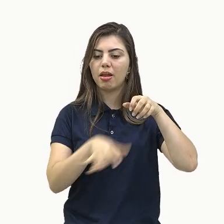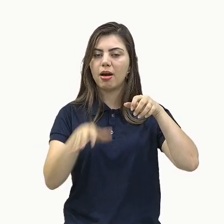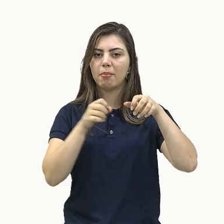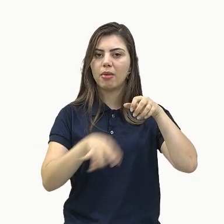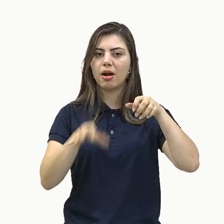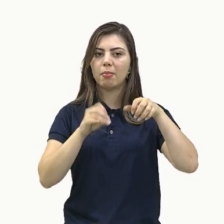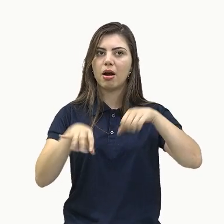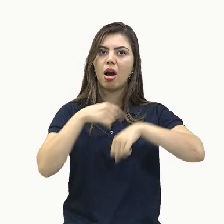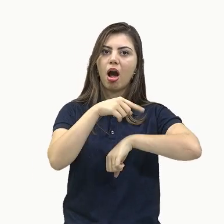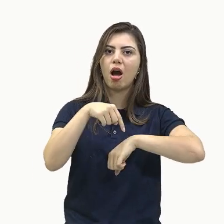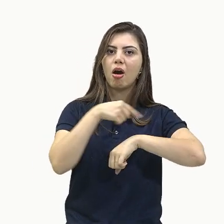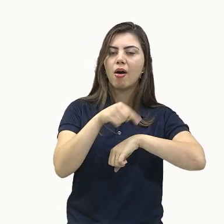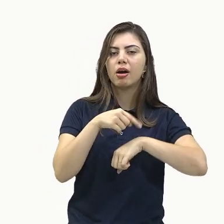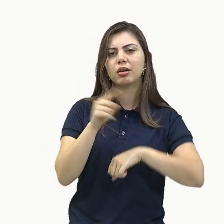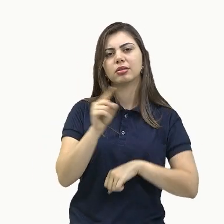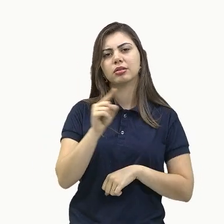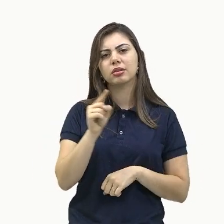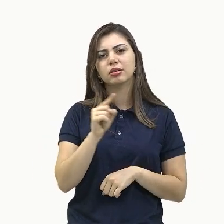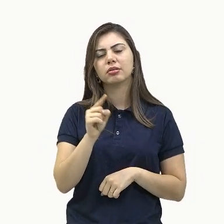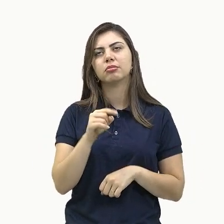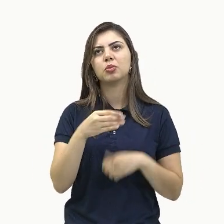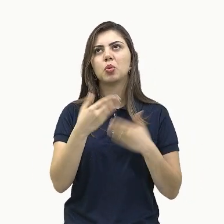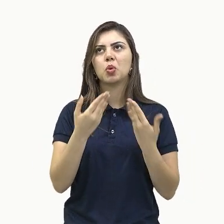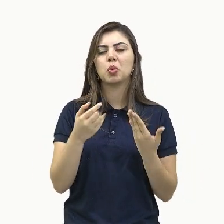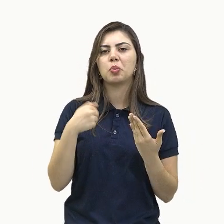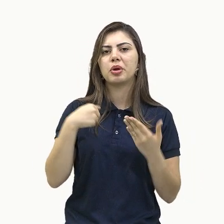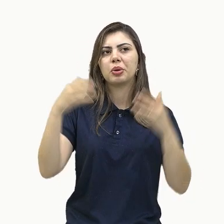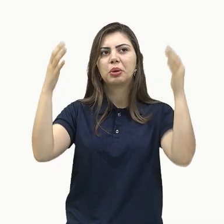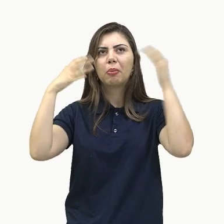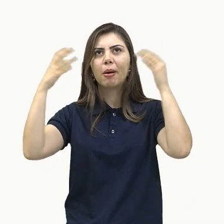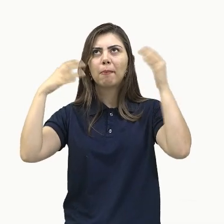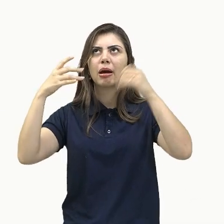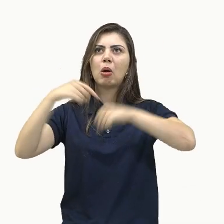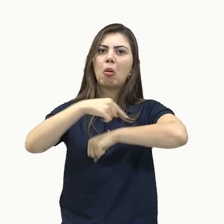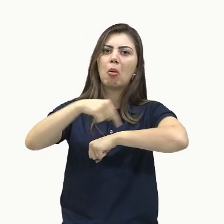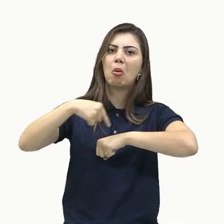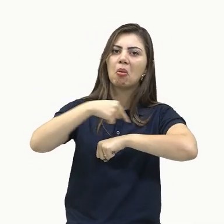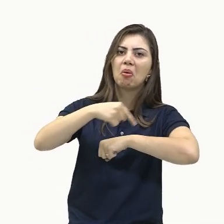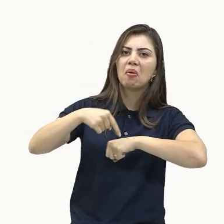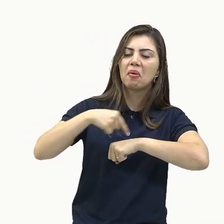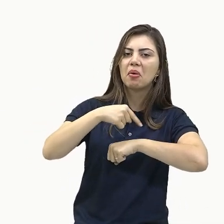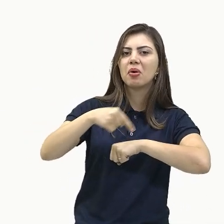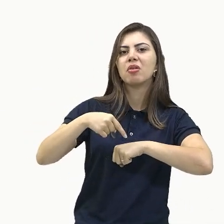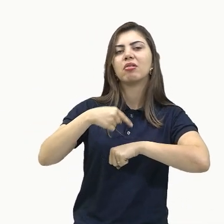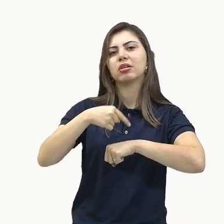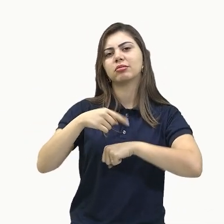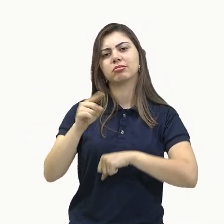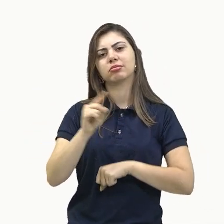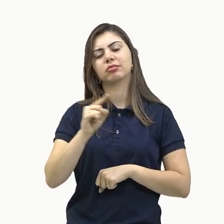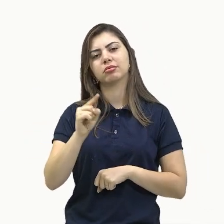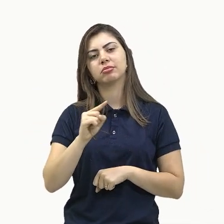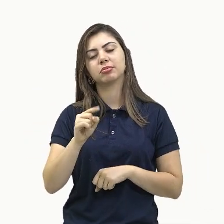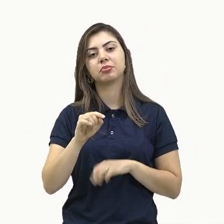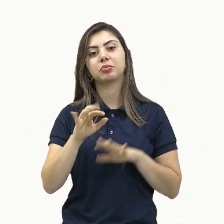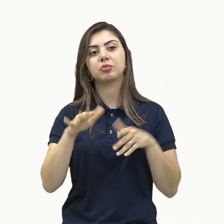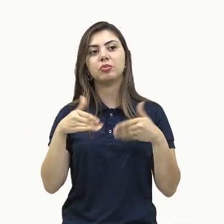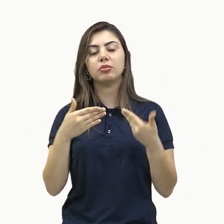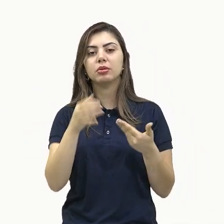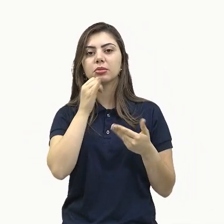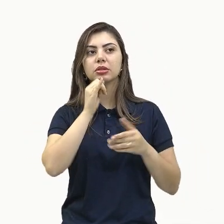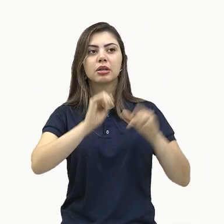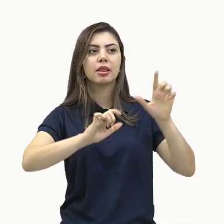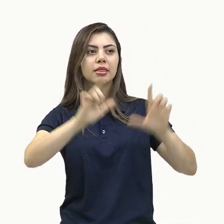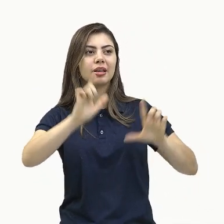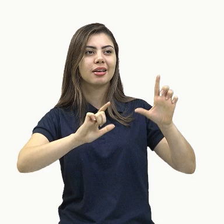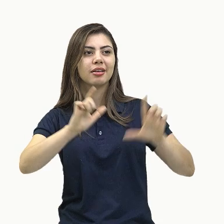durante o banho, quando a gente não estiver nos cômodos da casa ocupando, desligar as lâmpadas, tirar da tomada os aparelhos que